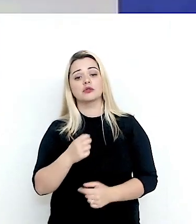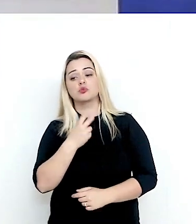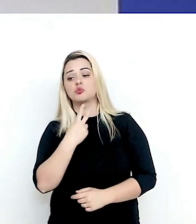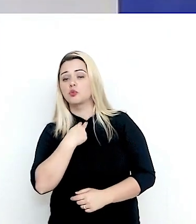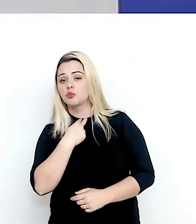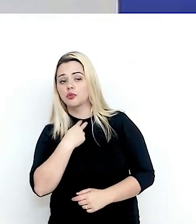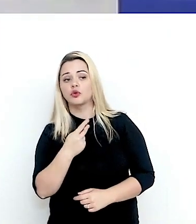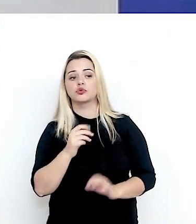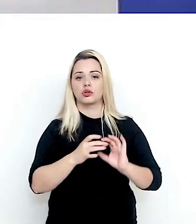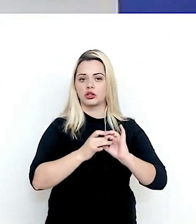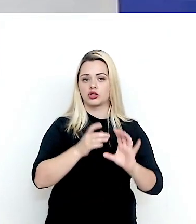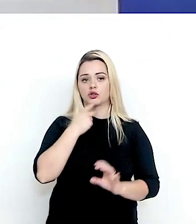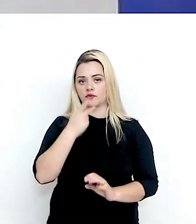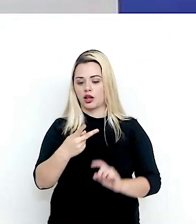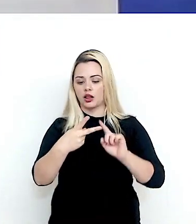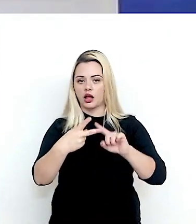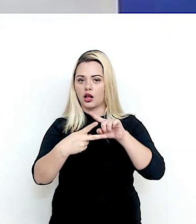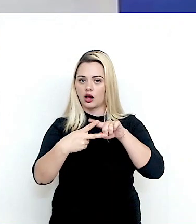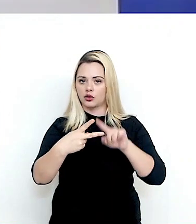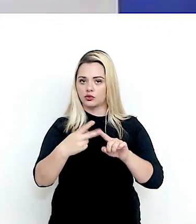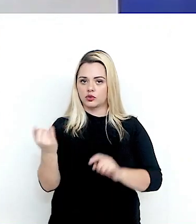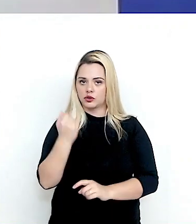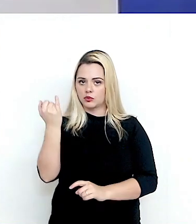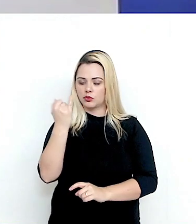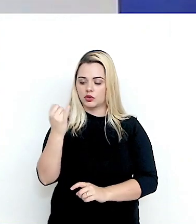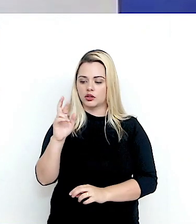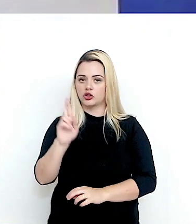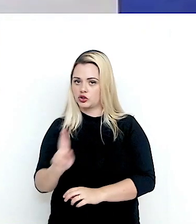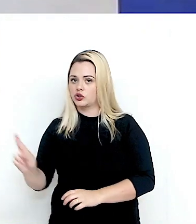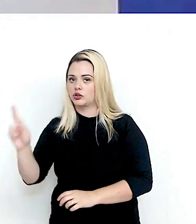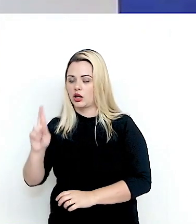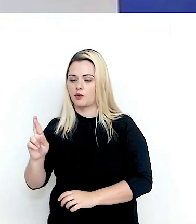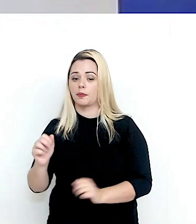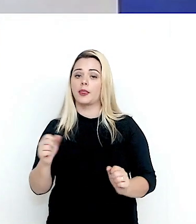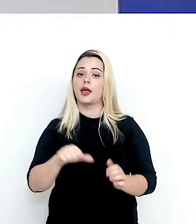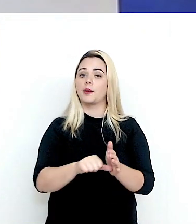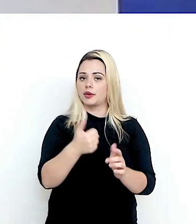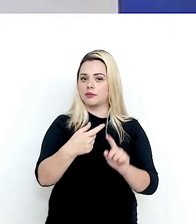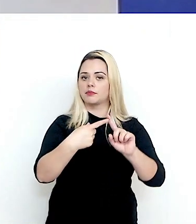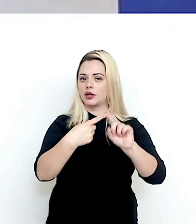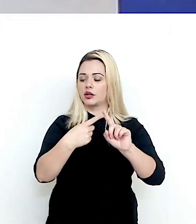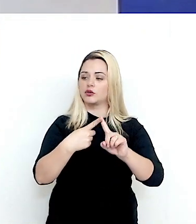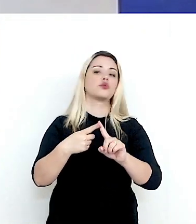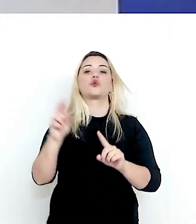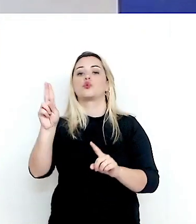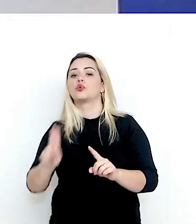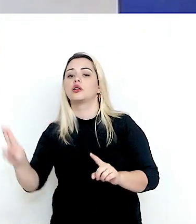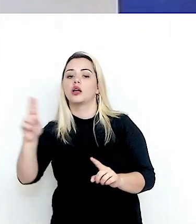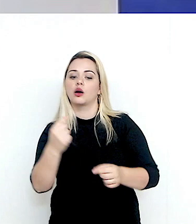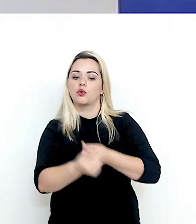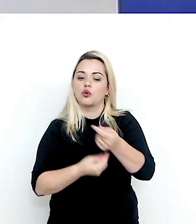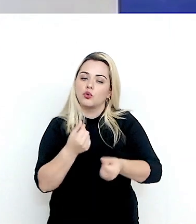dois importantes que a camistas regionais primeiro a união económica euroasiática é um acordo